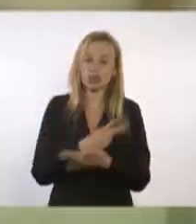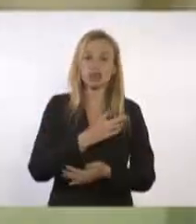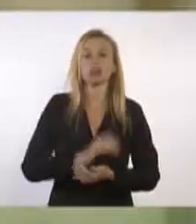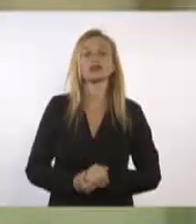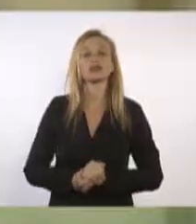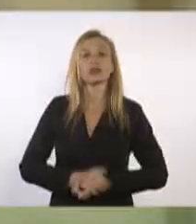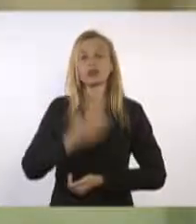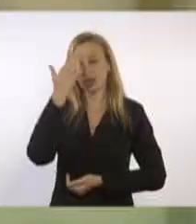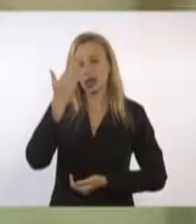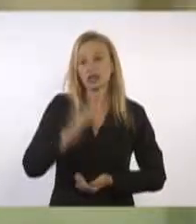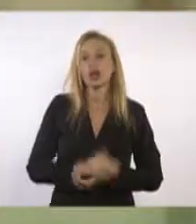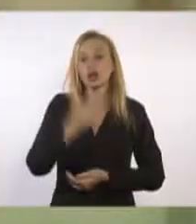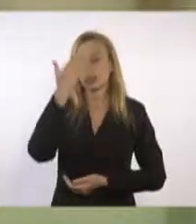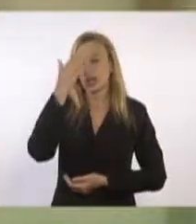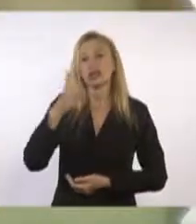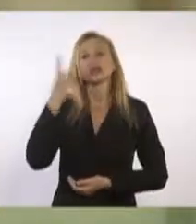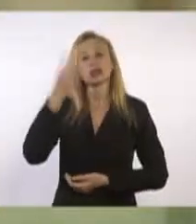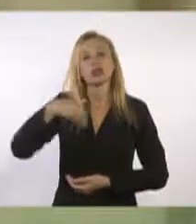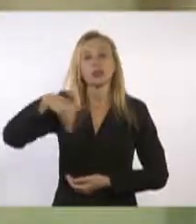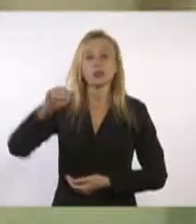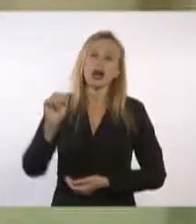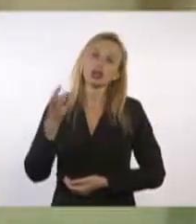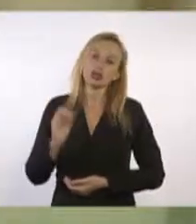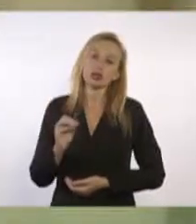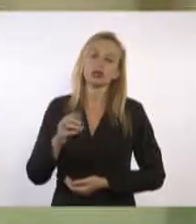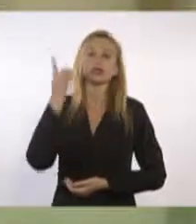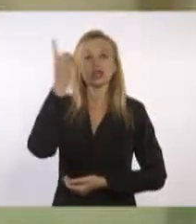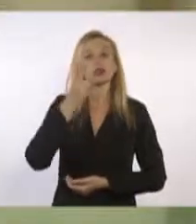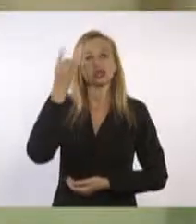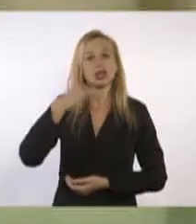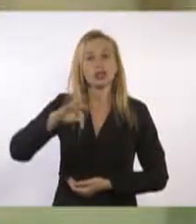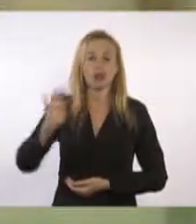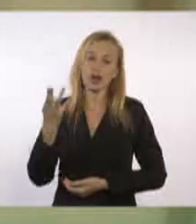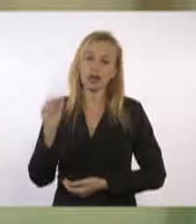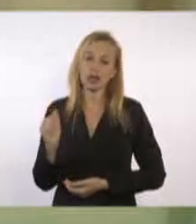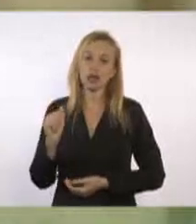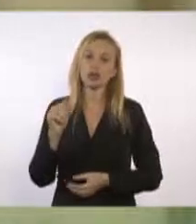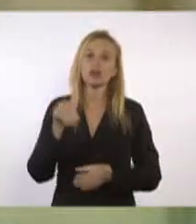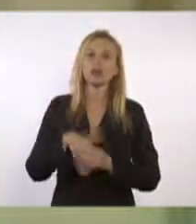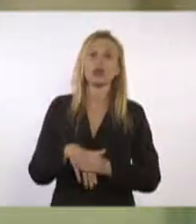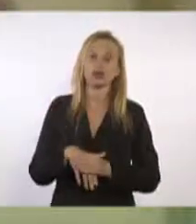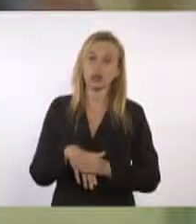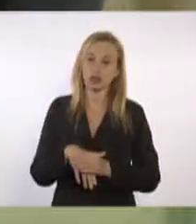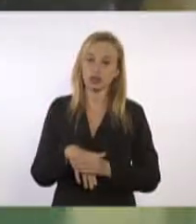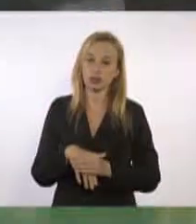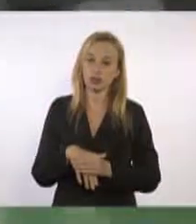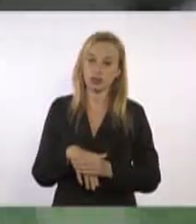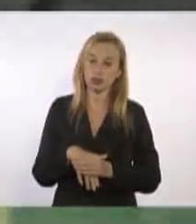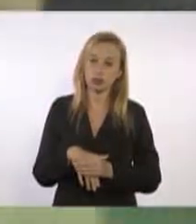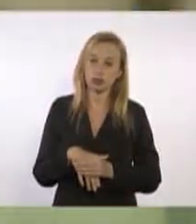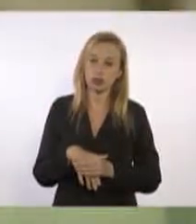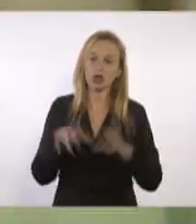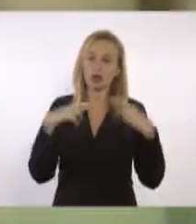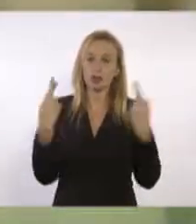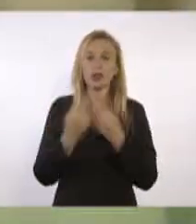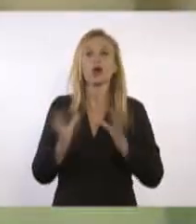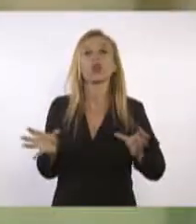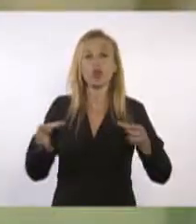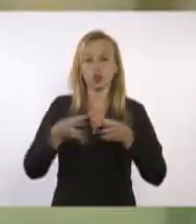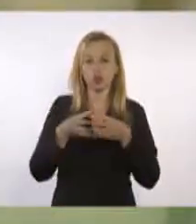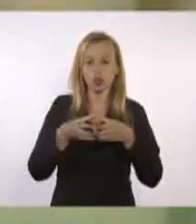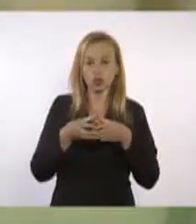Deputada, muito obrigado, deputado Márcio Gualberto. Deputada Marta Rocha, como a senhora vota em relação a fazermos uma reunião conjunta com a